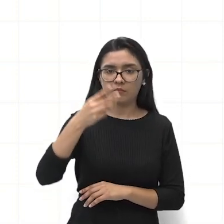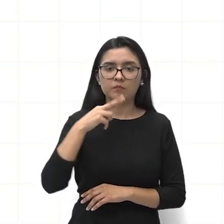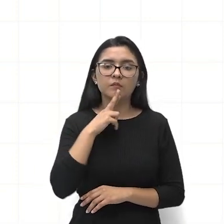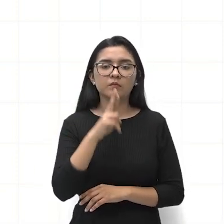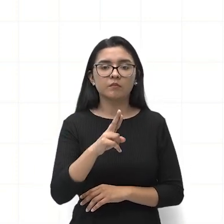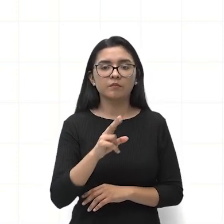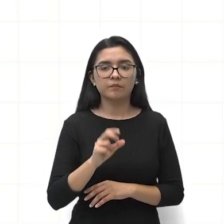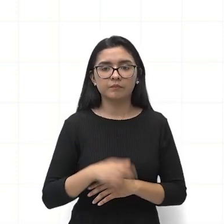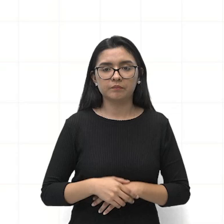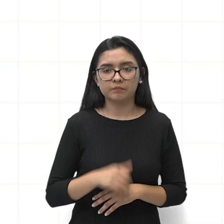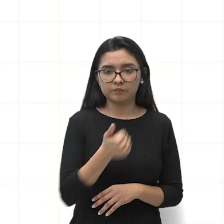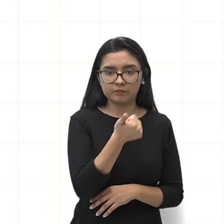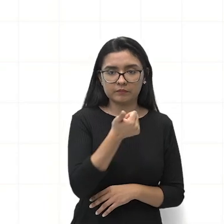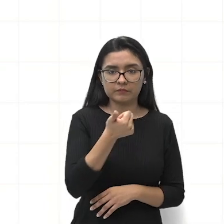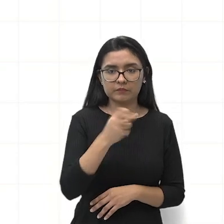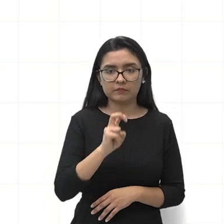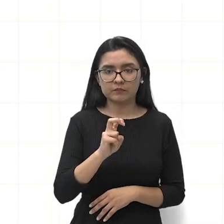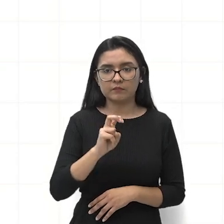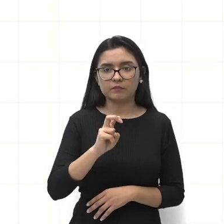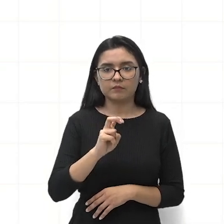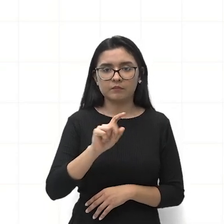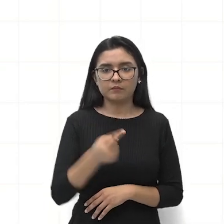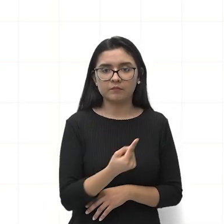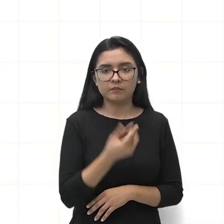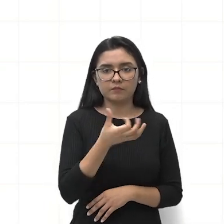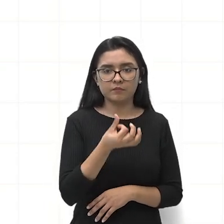vai ser igual a